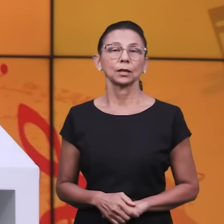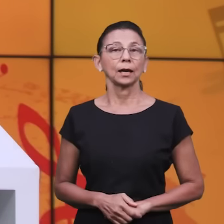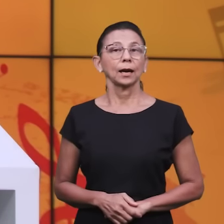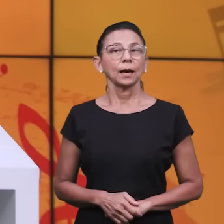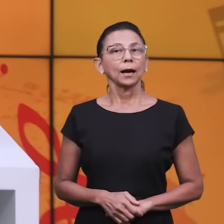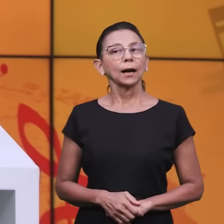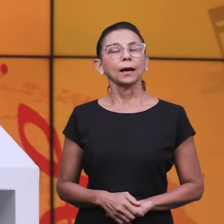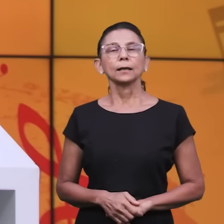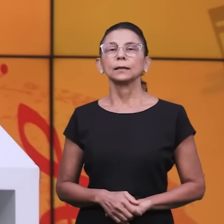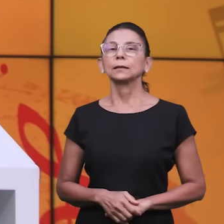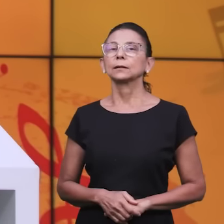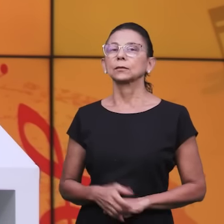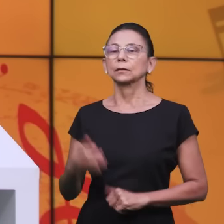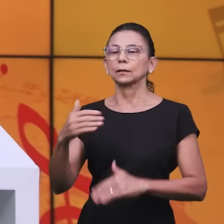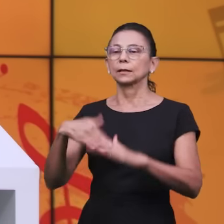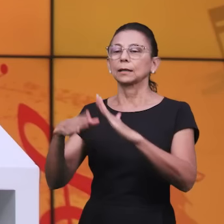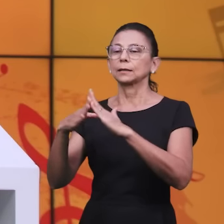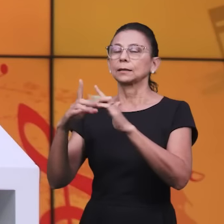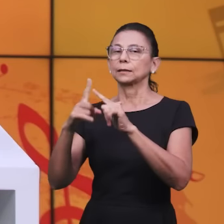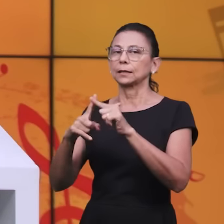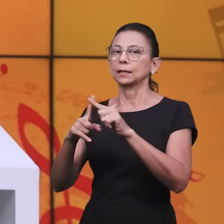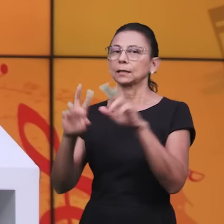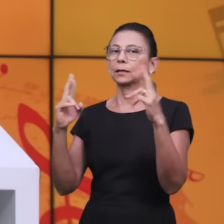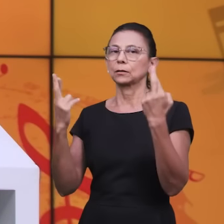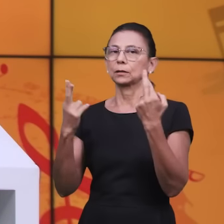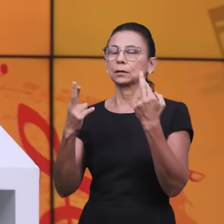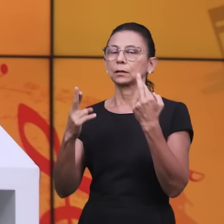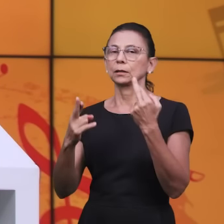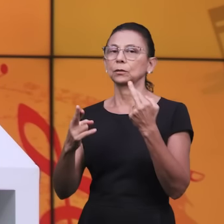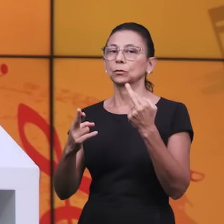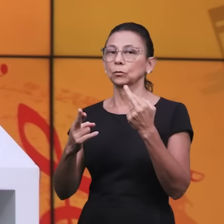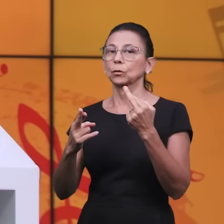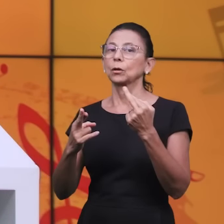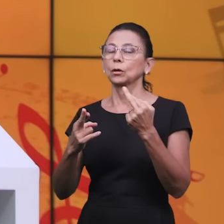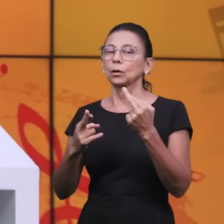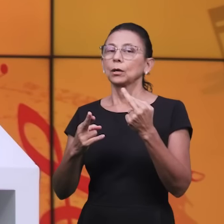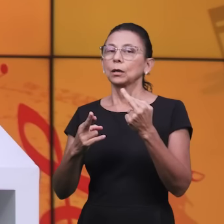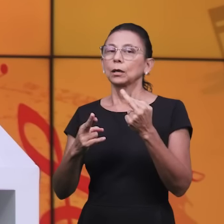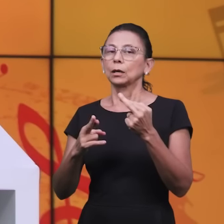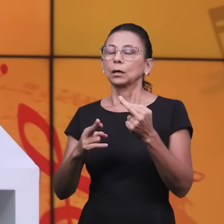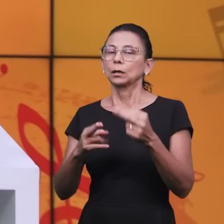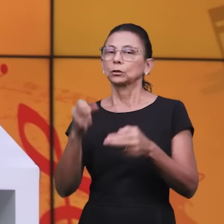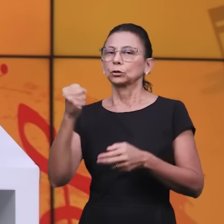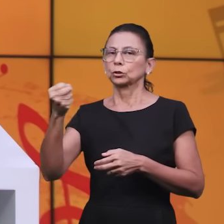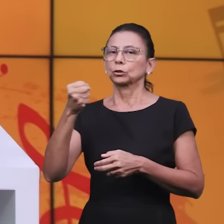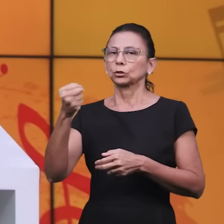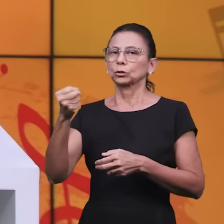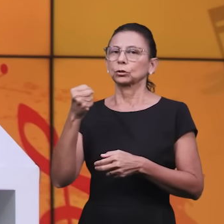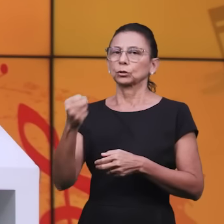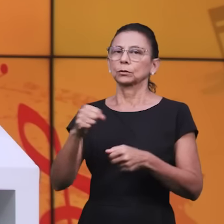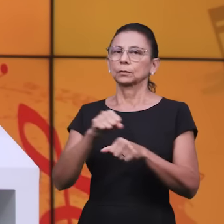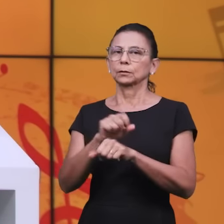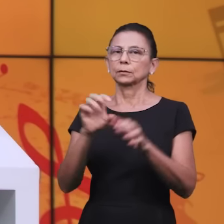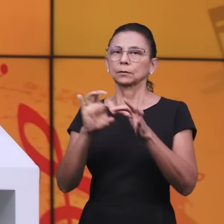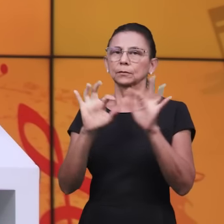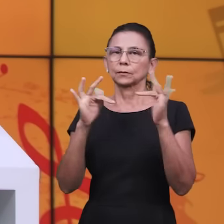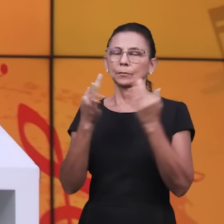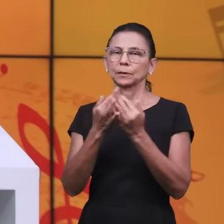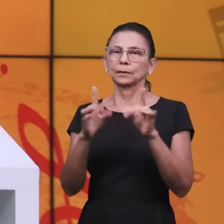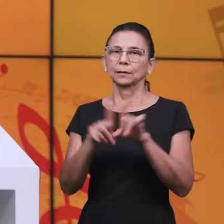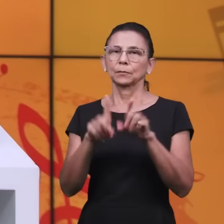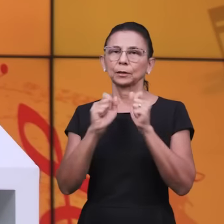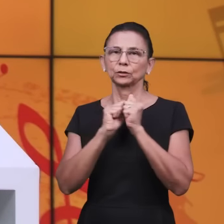assim, quando estivermos tocando na igreja, quando nós também estivermos reunidos nos seminários Unidos em Famílias, vamos